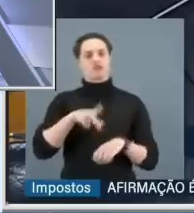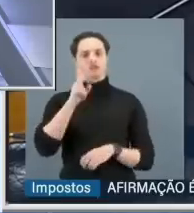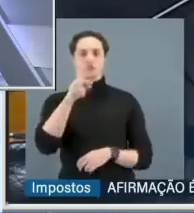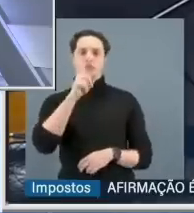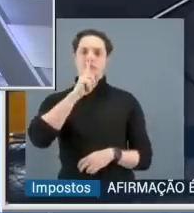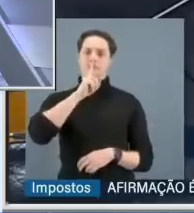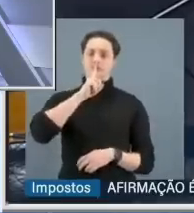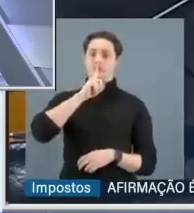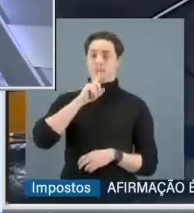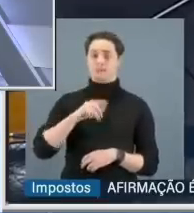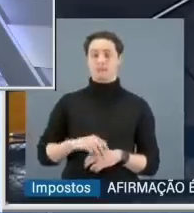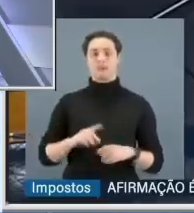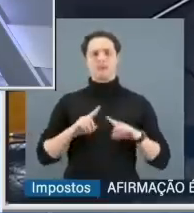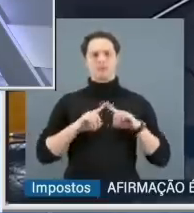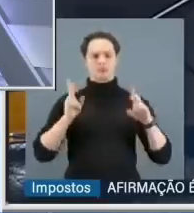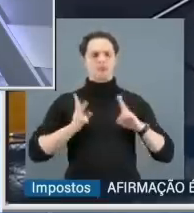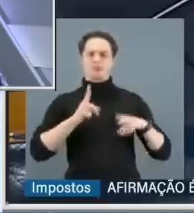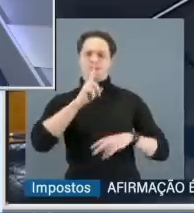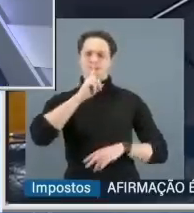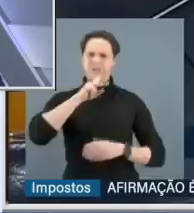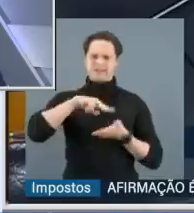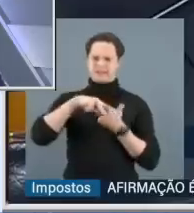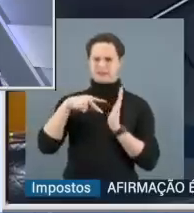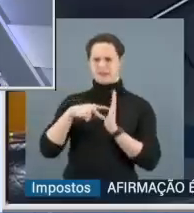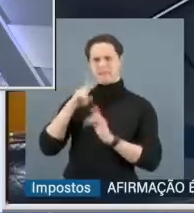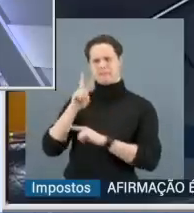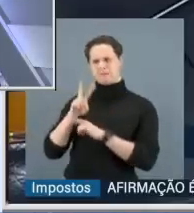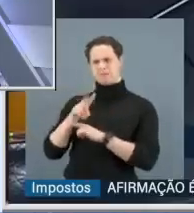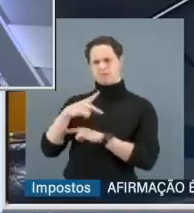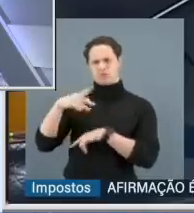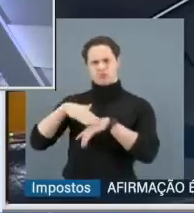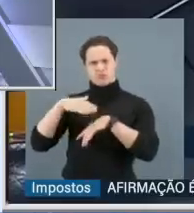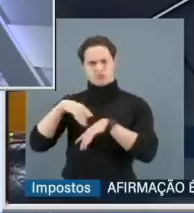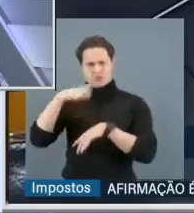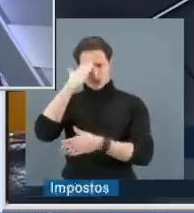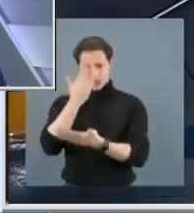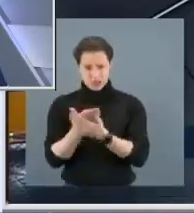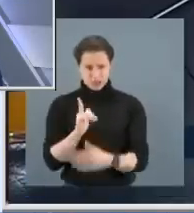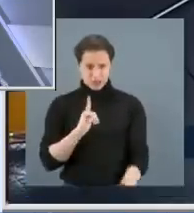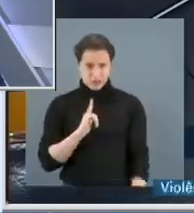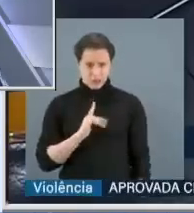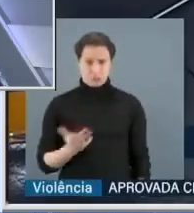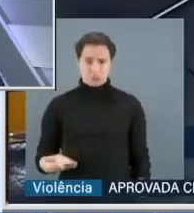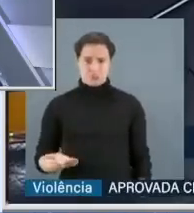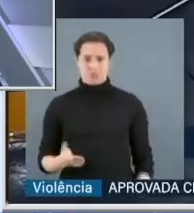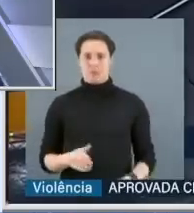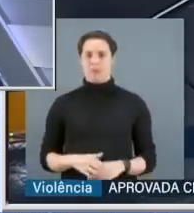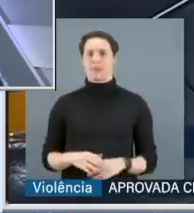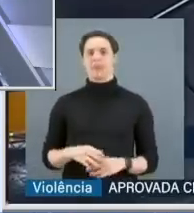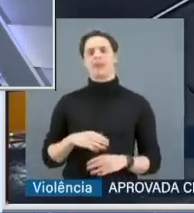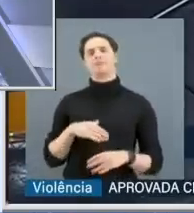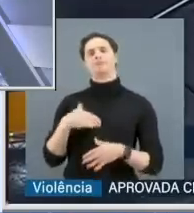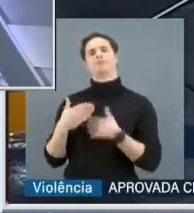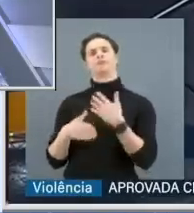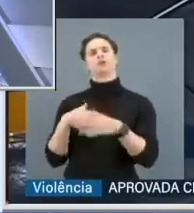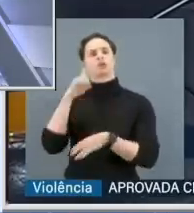Cid. Mauro Cid pode ter cometido crimes? Não pode. Mas nada justifica a sessão de abusos.